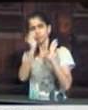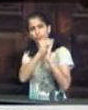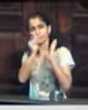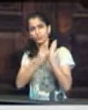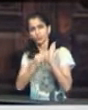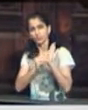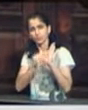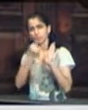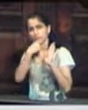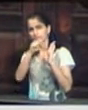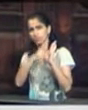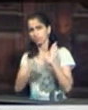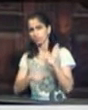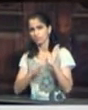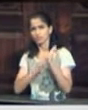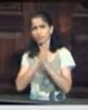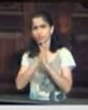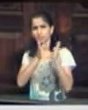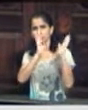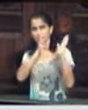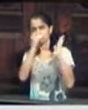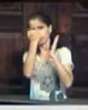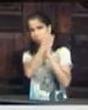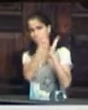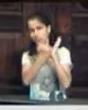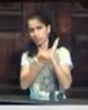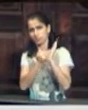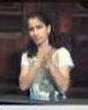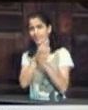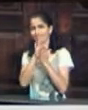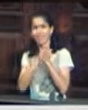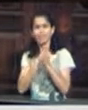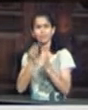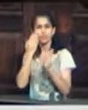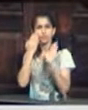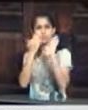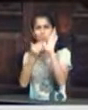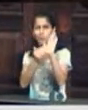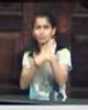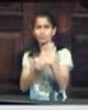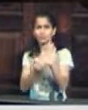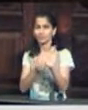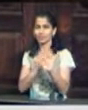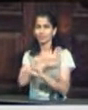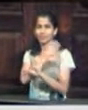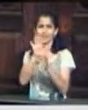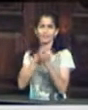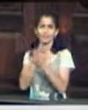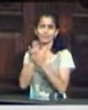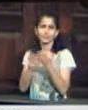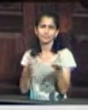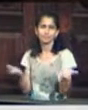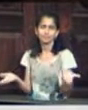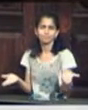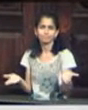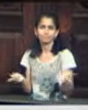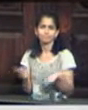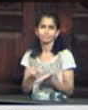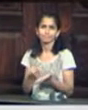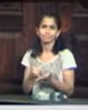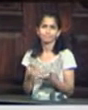da Previdência Social, com tabelas, com gráficos, com demonstrativos. Então, é, na verdade,